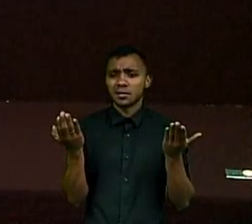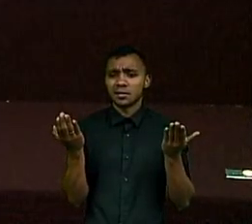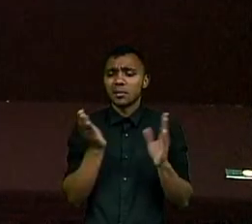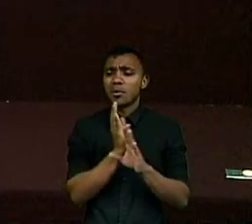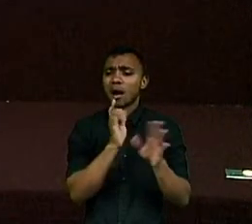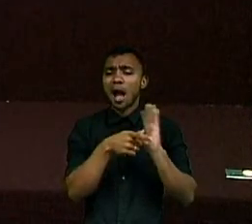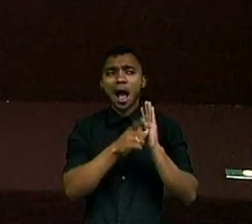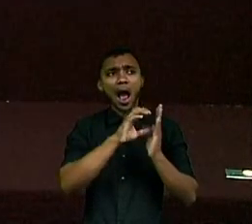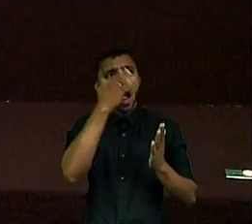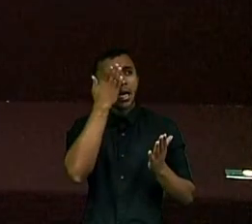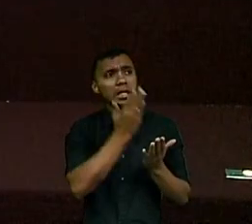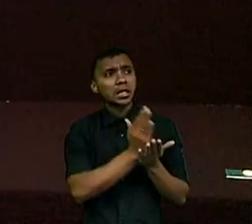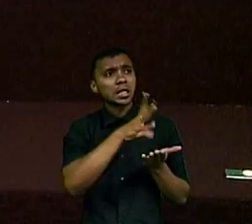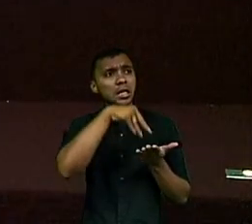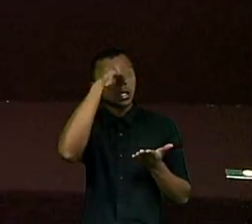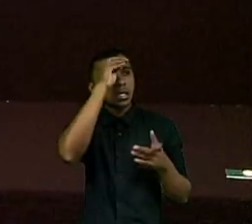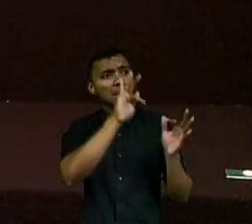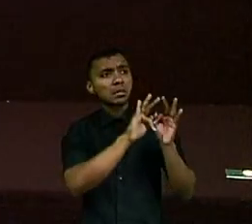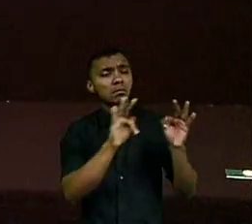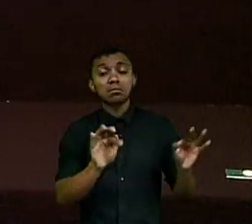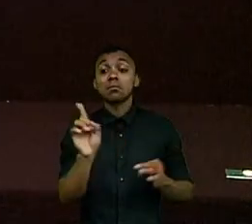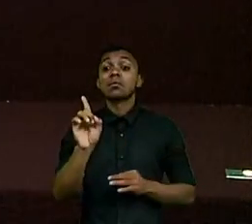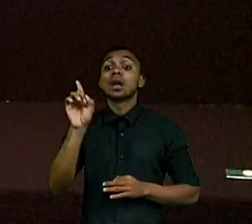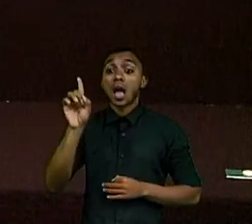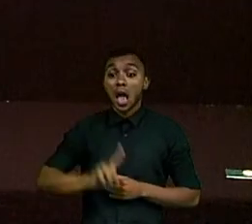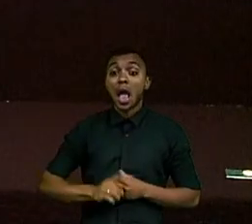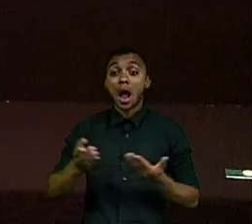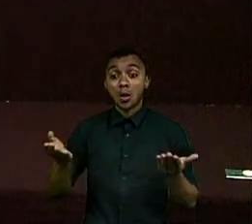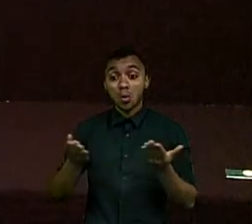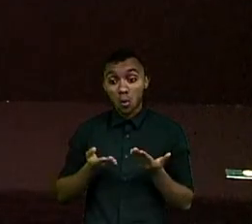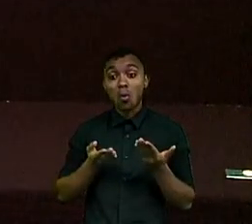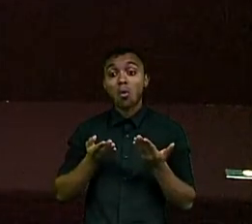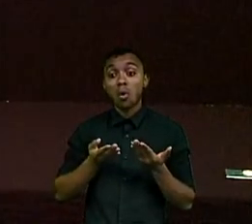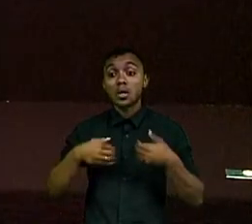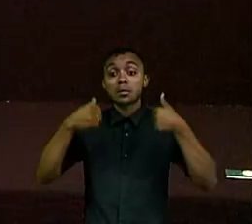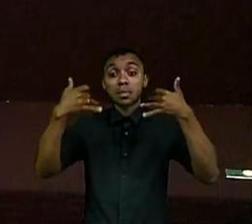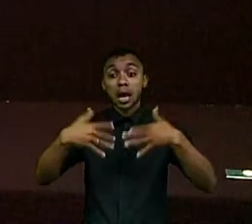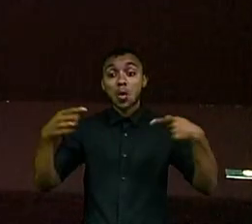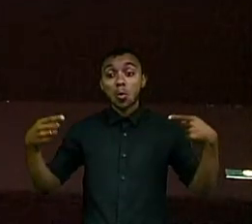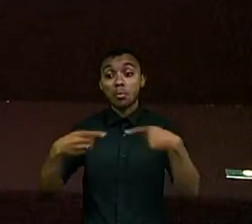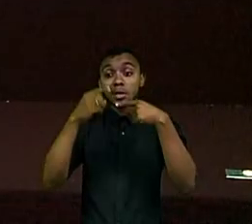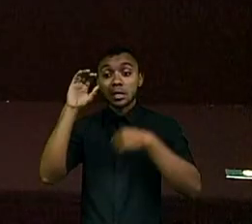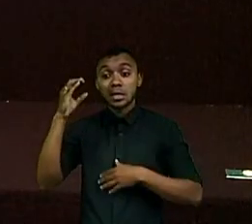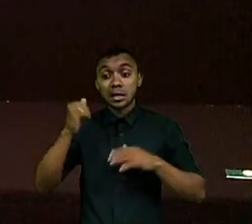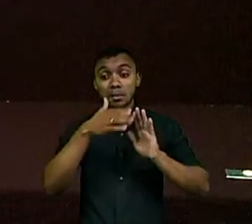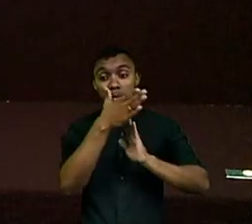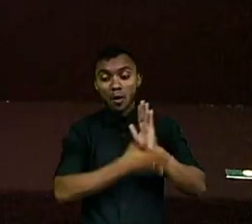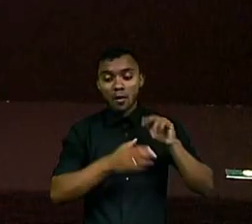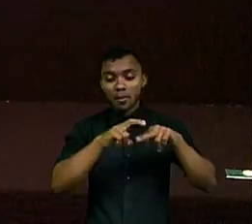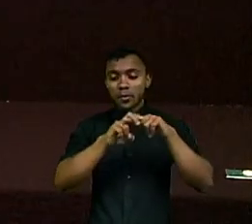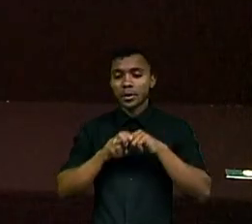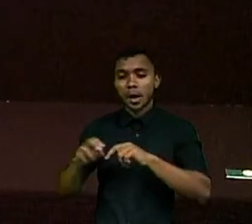mais com bases científicas e esse movimento Iluminista ele vai